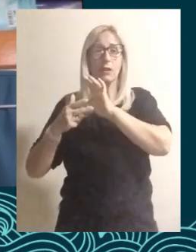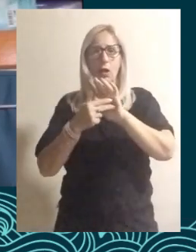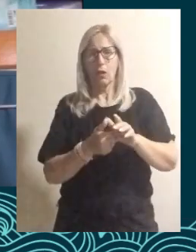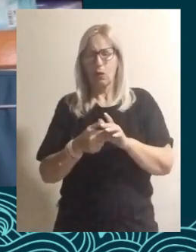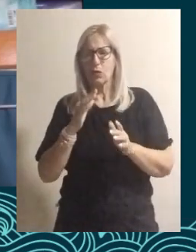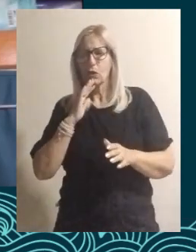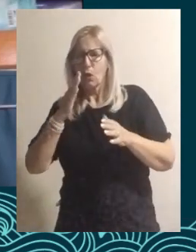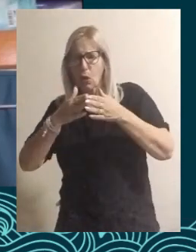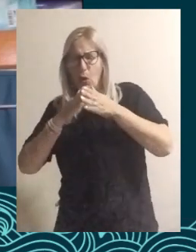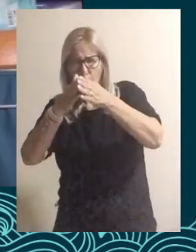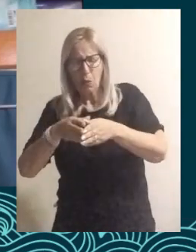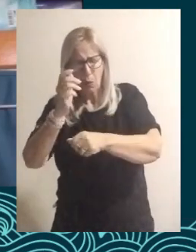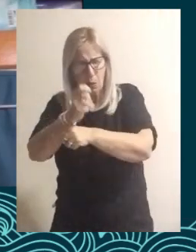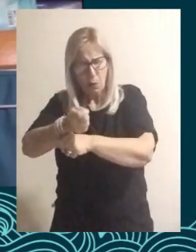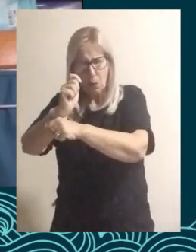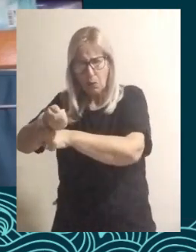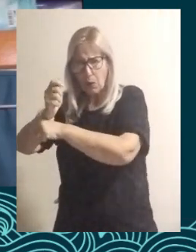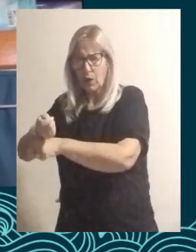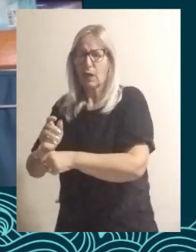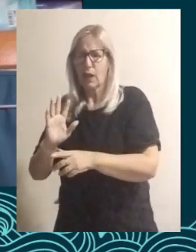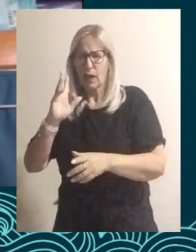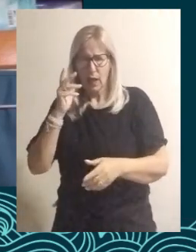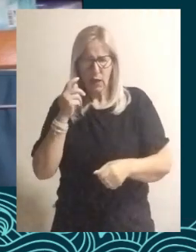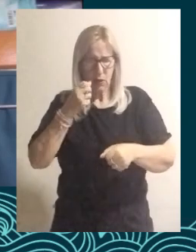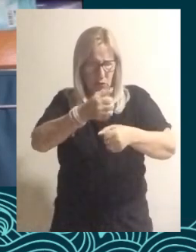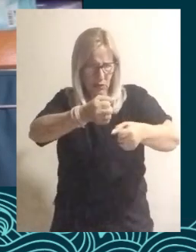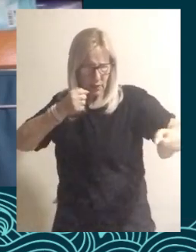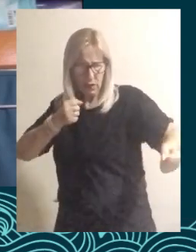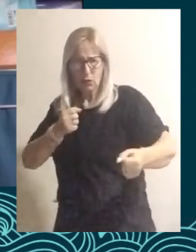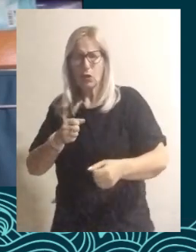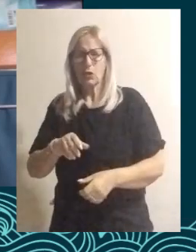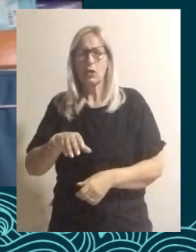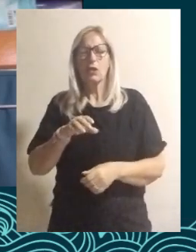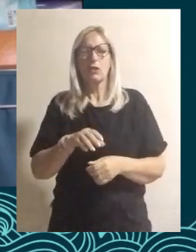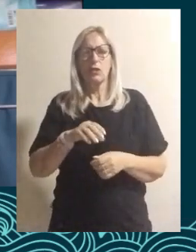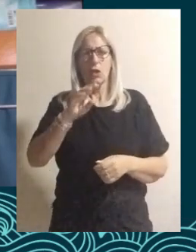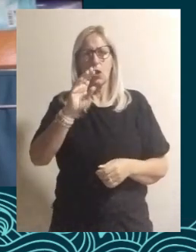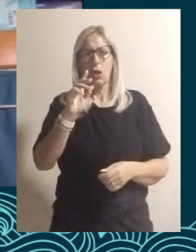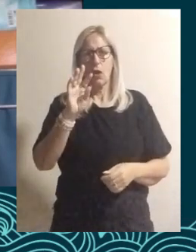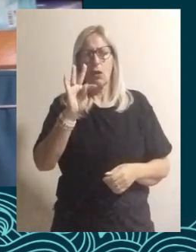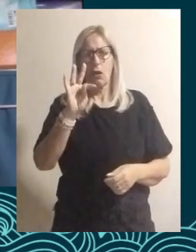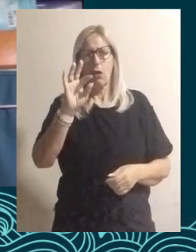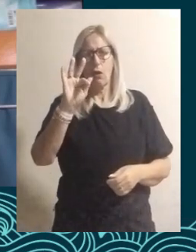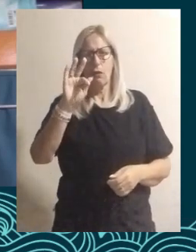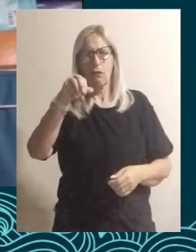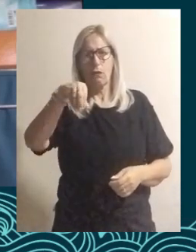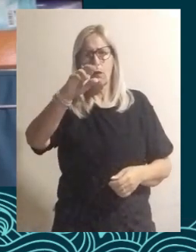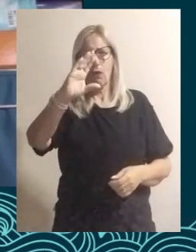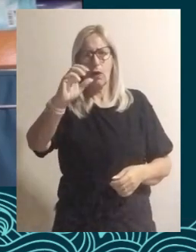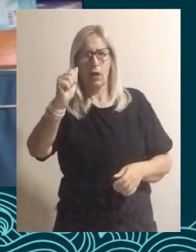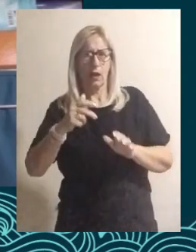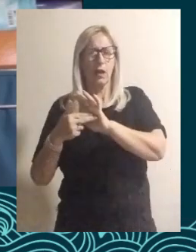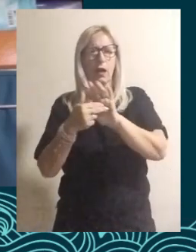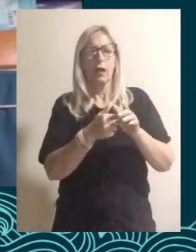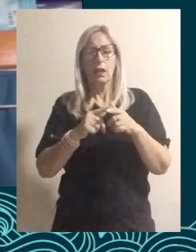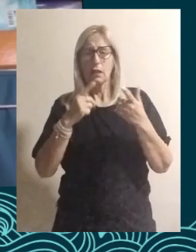a costa, eu ia encontrando outros marinheiros, né? Os pescadores, os caçadores de foca, às vezes outros velejadores.